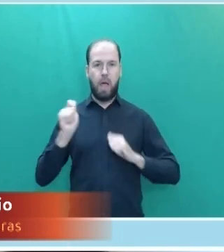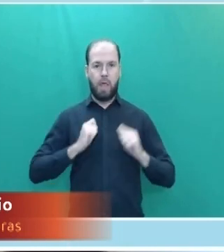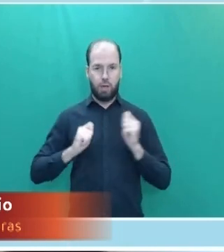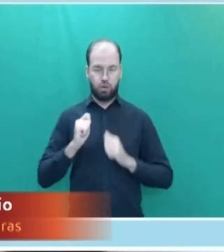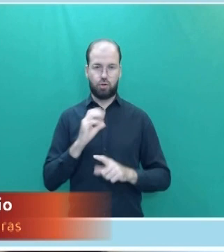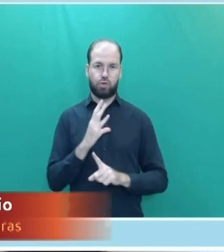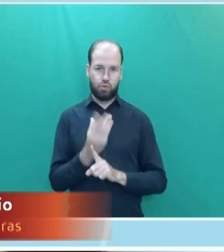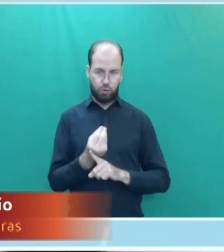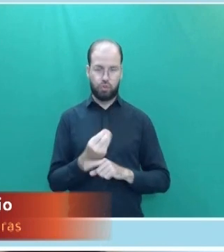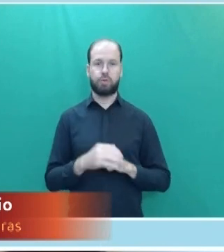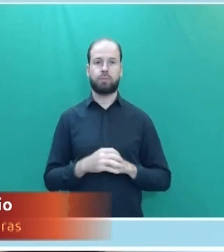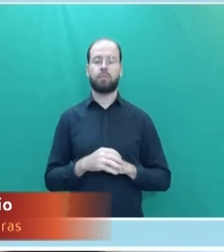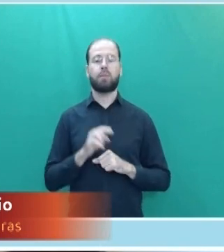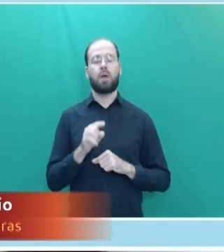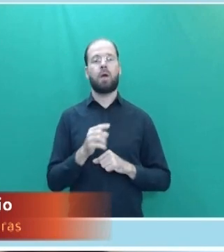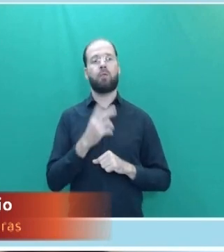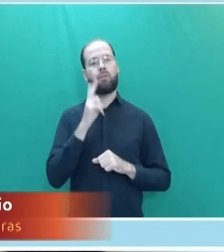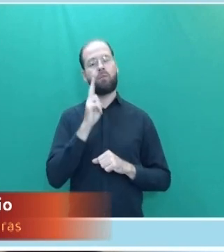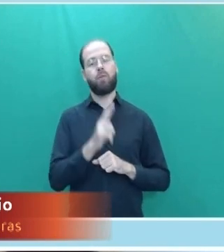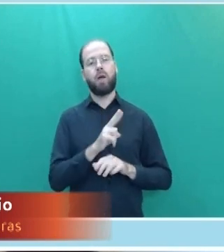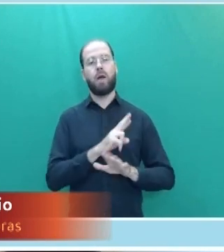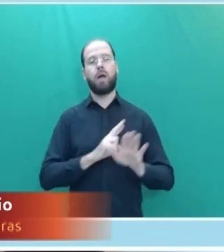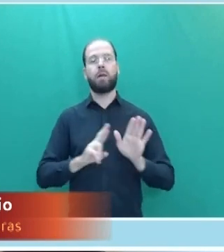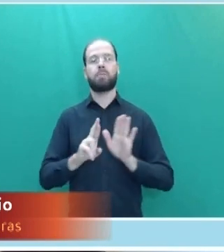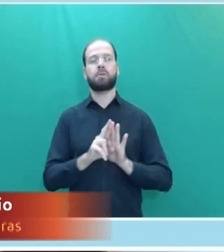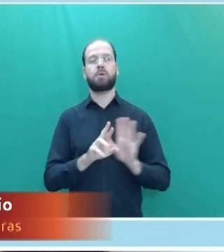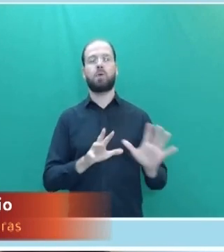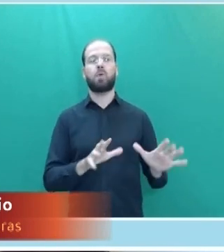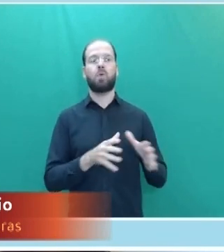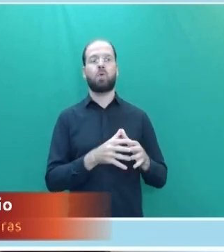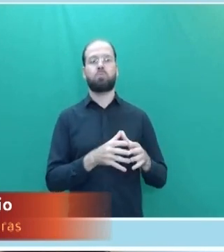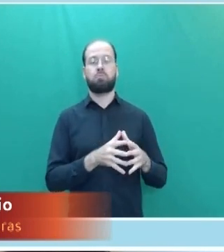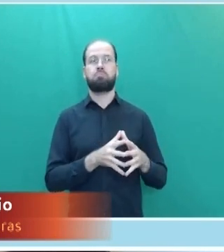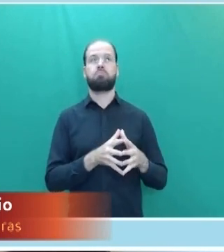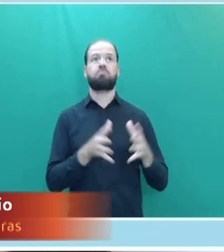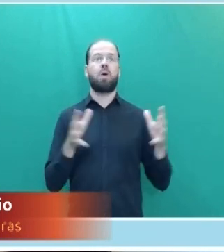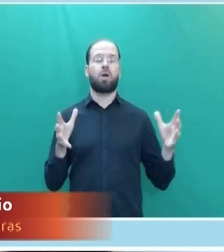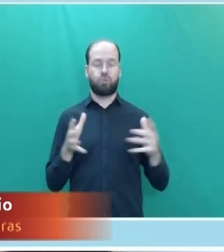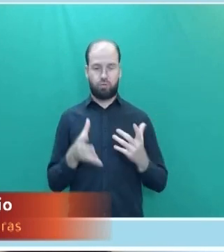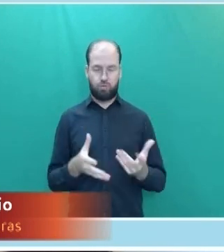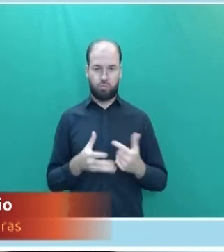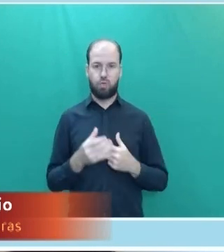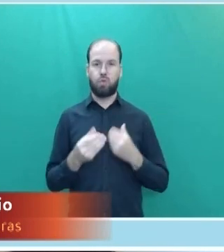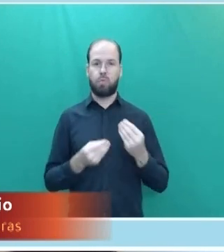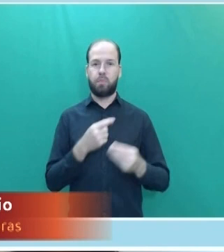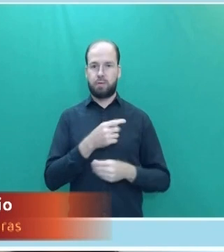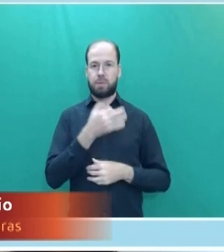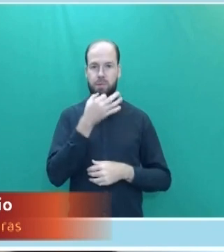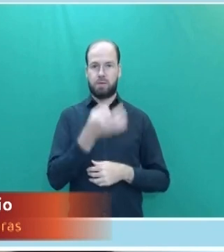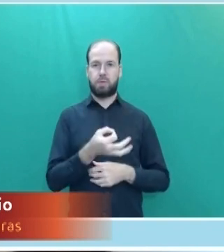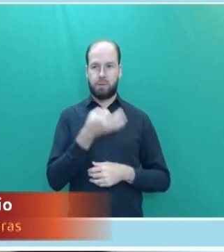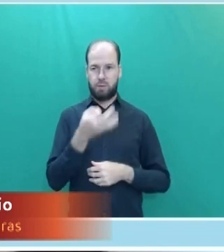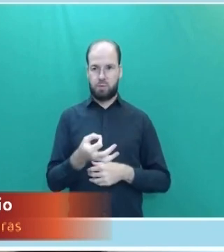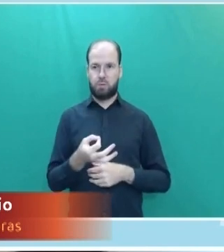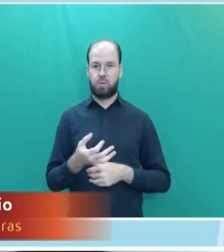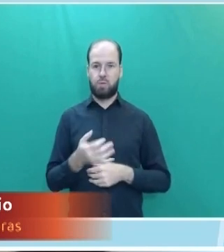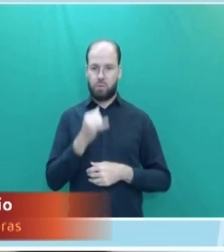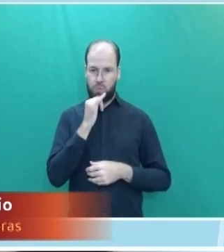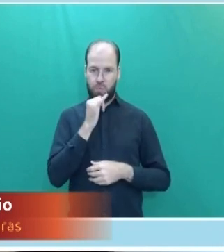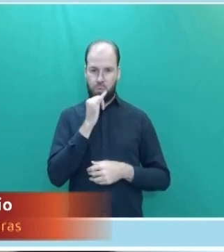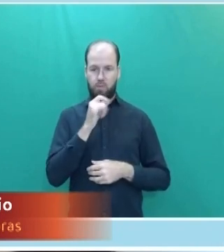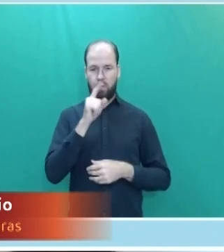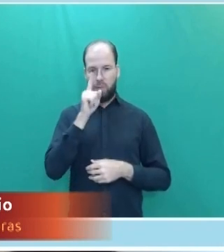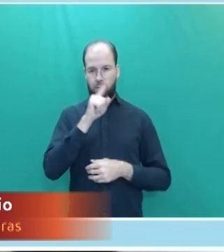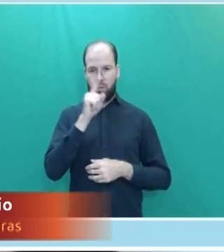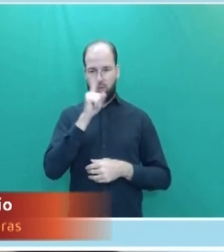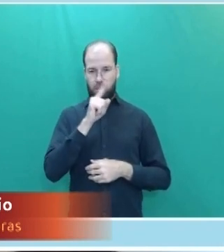vê a representatividade dessa comunidade tão ampla, né? Até você citou um equívoco nosso